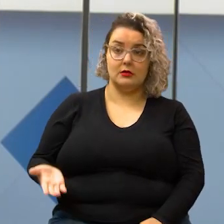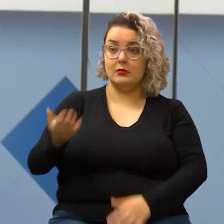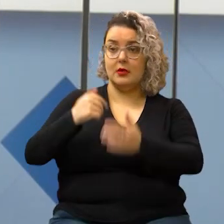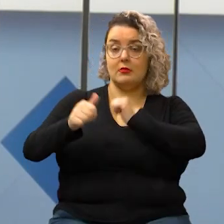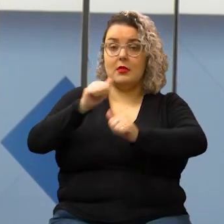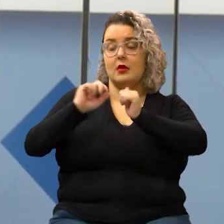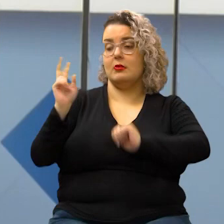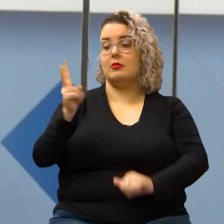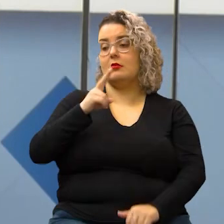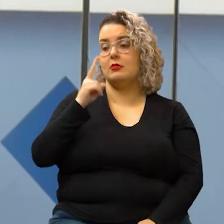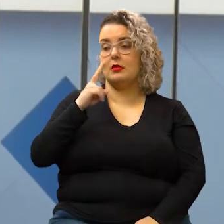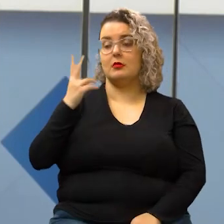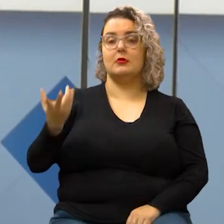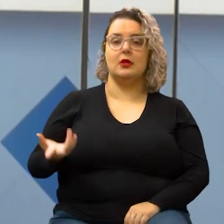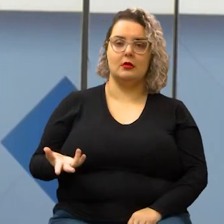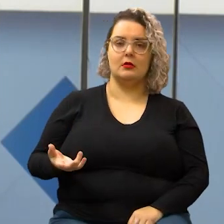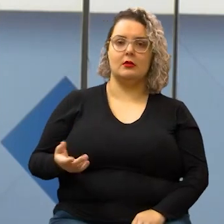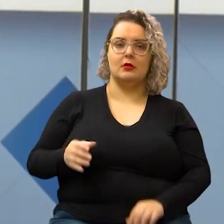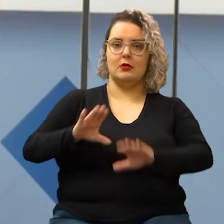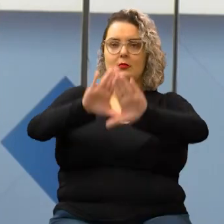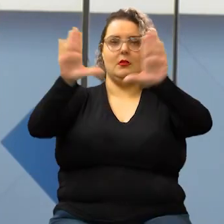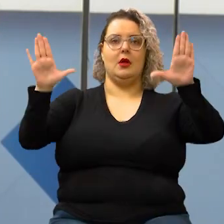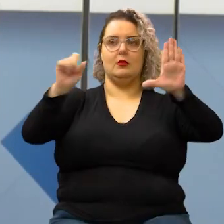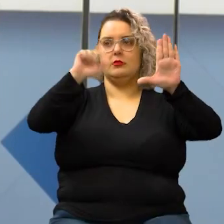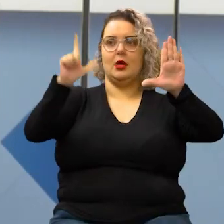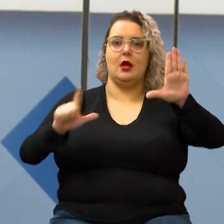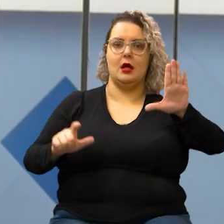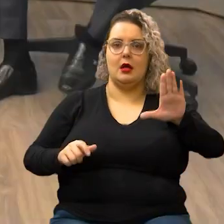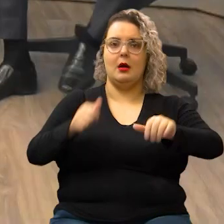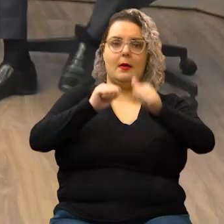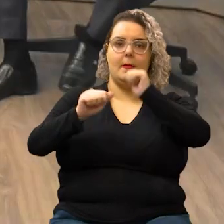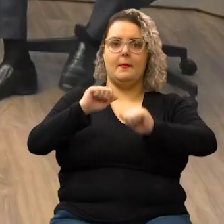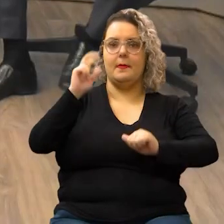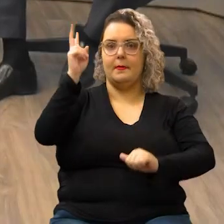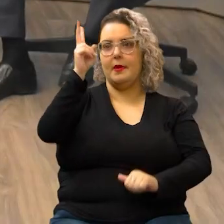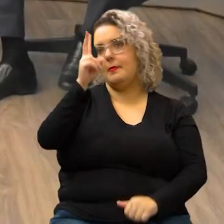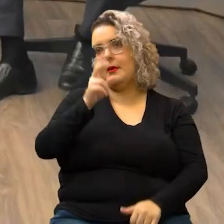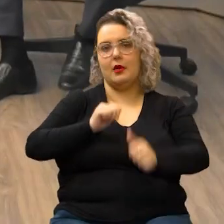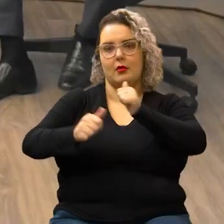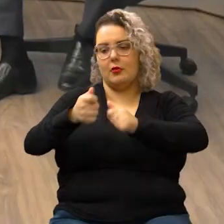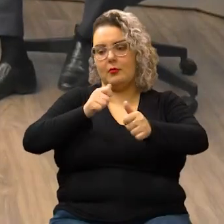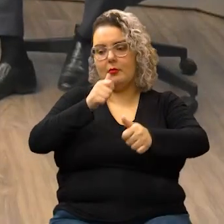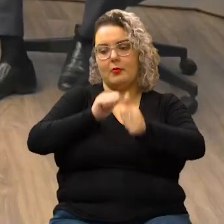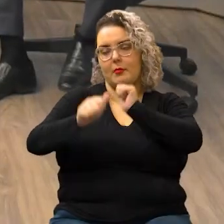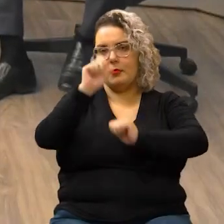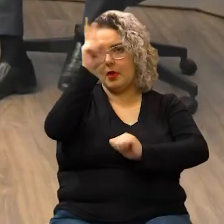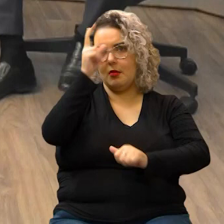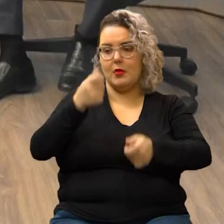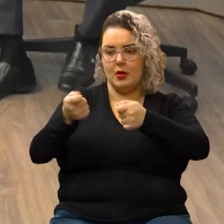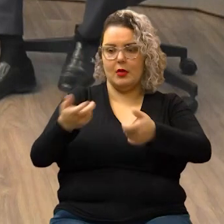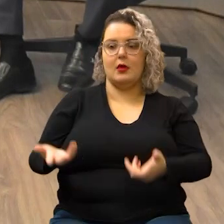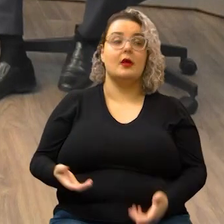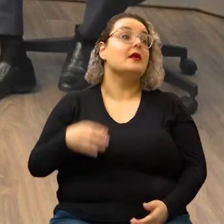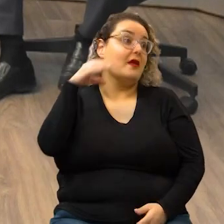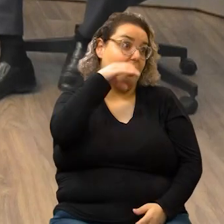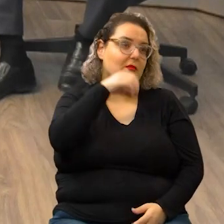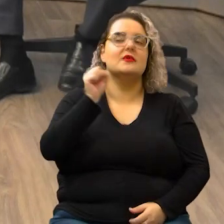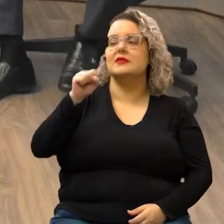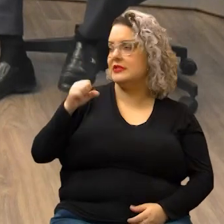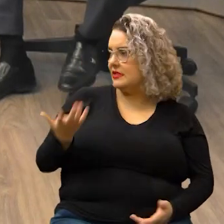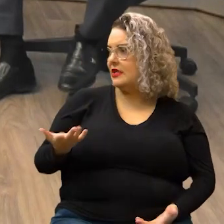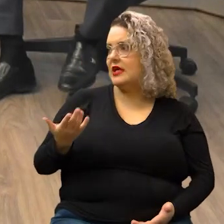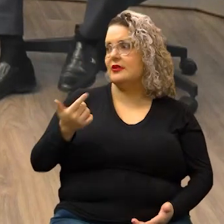vem uma tela azul dizendo: beba com moderação. Bem rapidinho, né? Não dura um segundo. E, aliás, Então, acaba, assim, é